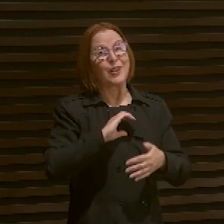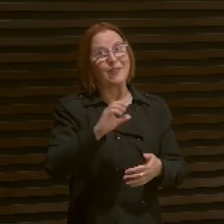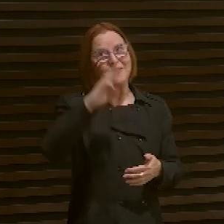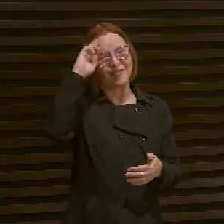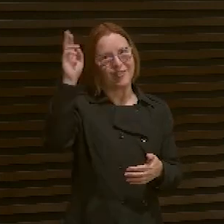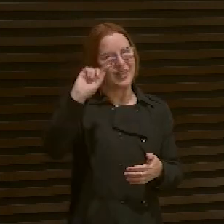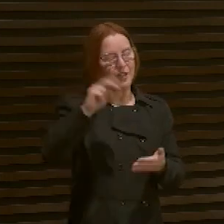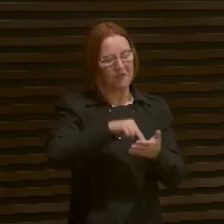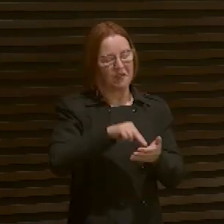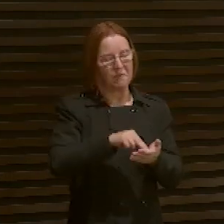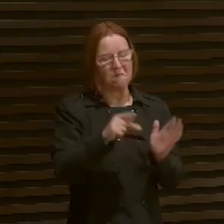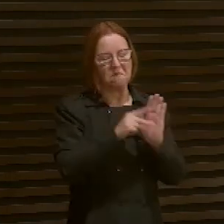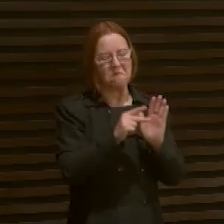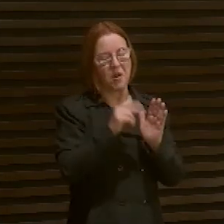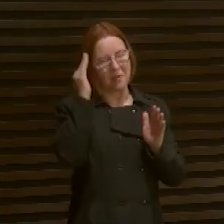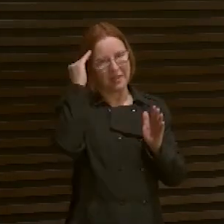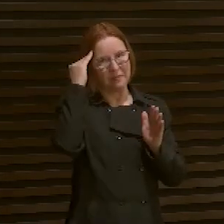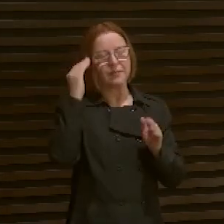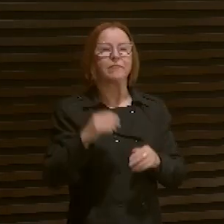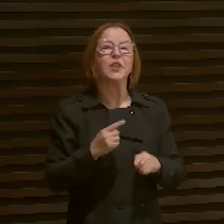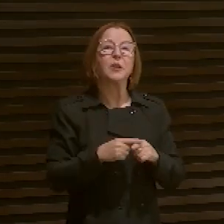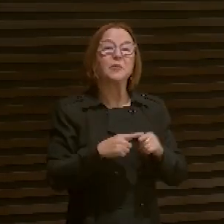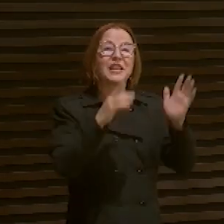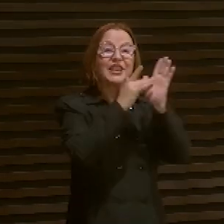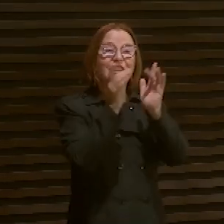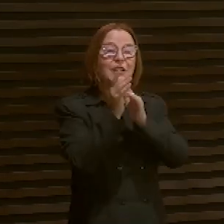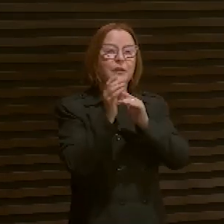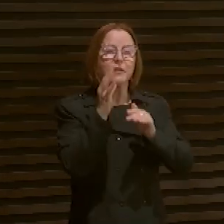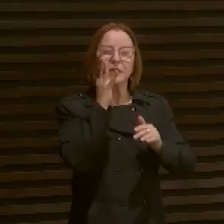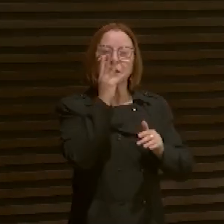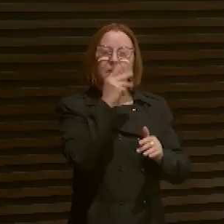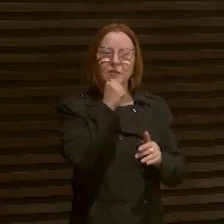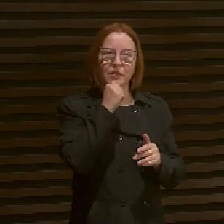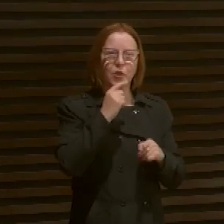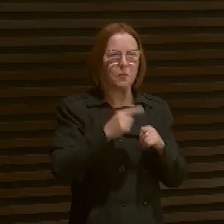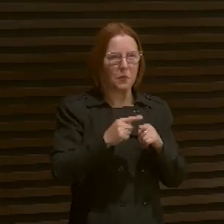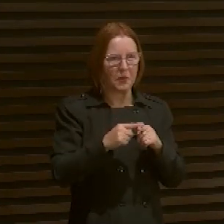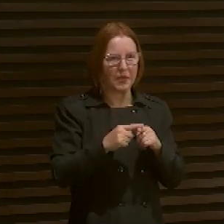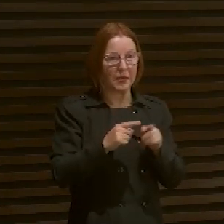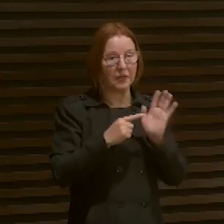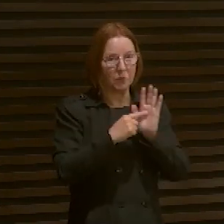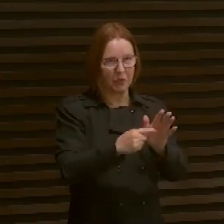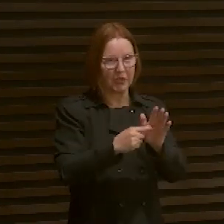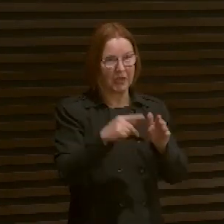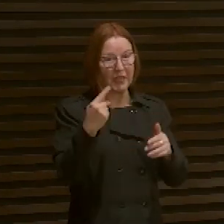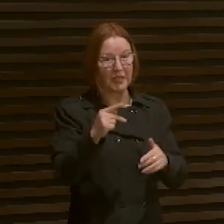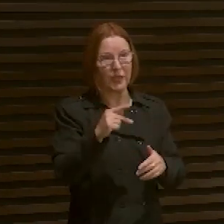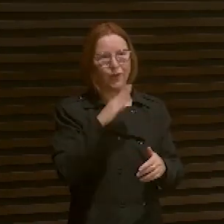entendimento. Então por que Jesus demorou? Porque ele queria ensinar isso aqui. O teu conhecimento de nada serve a hora que a tribulação chegar.